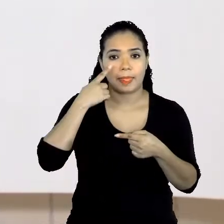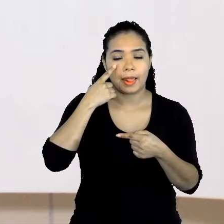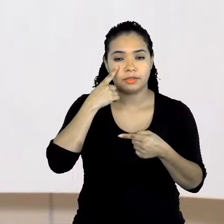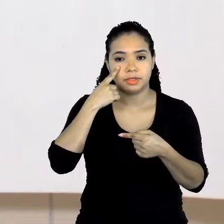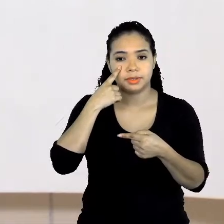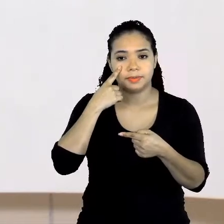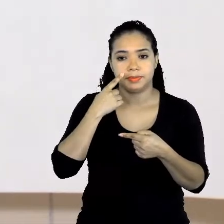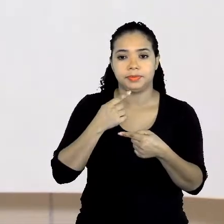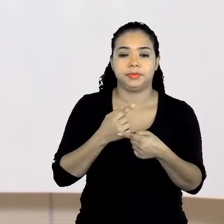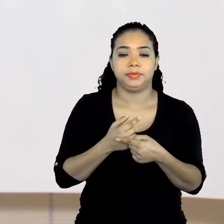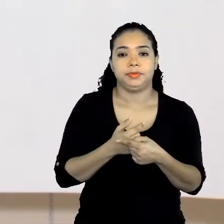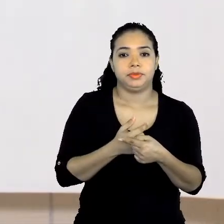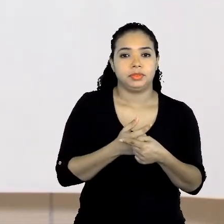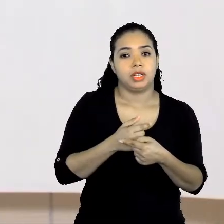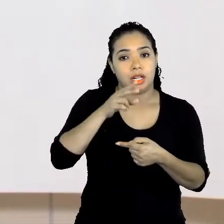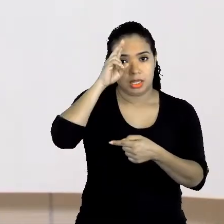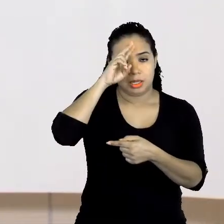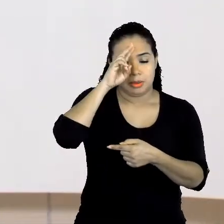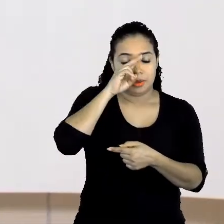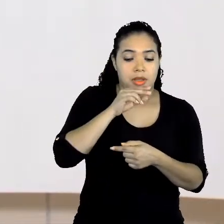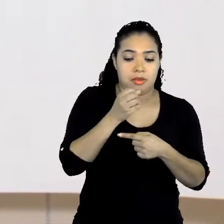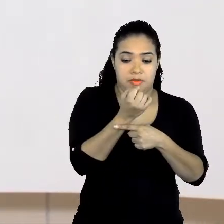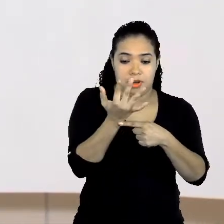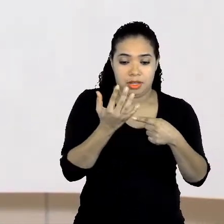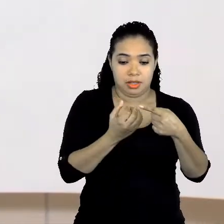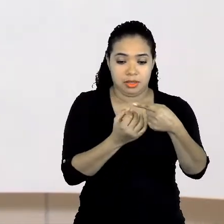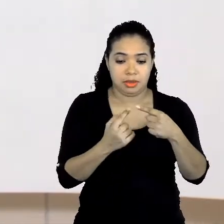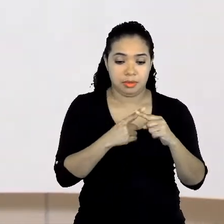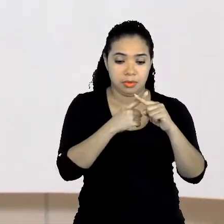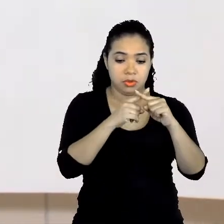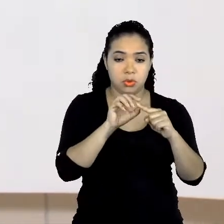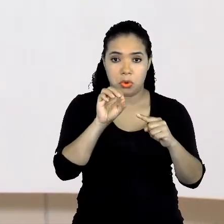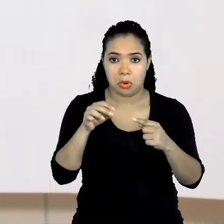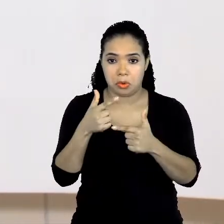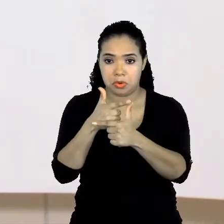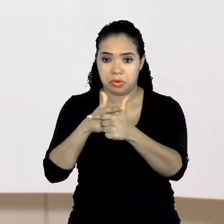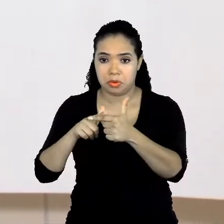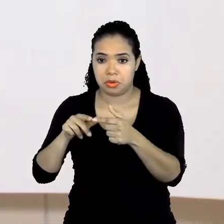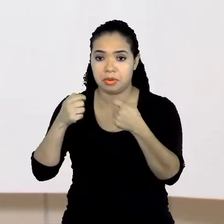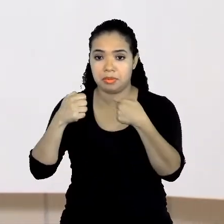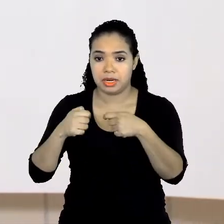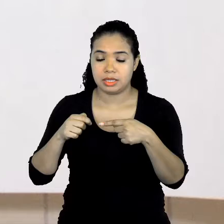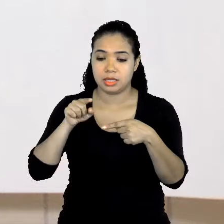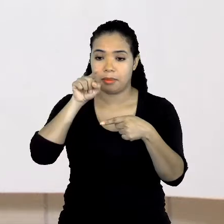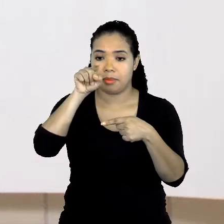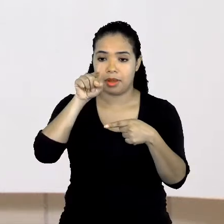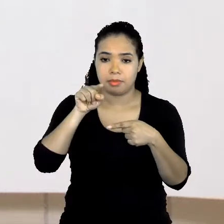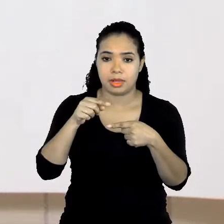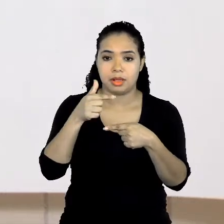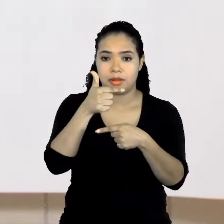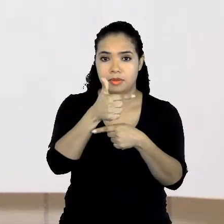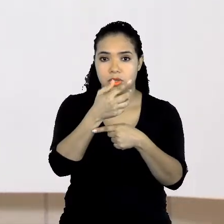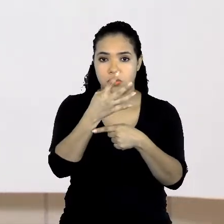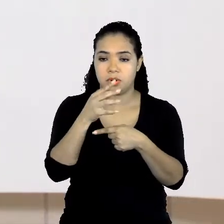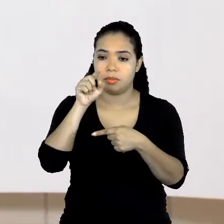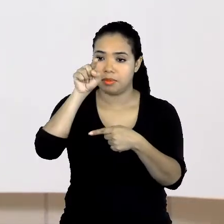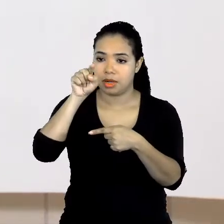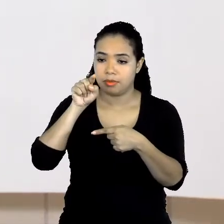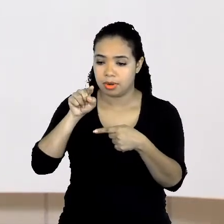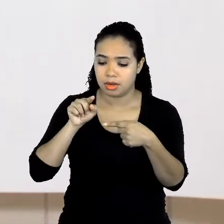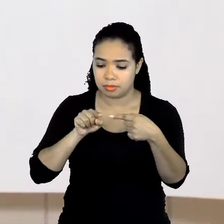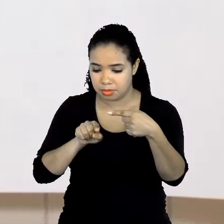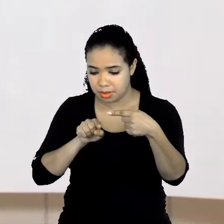na fração, se eu multiplico ou divido por um número, eu tenho que fazer isso tanto no numerador quanto